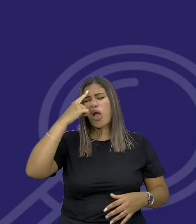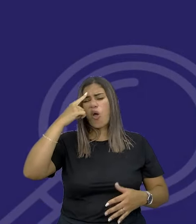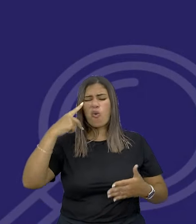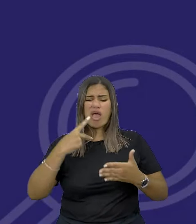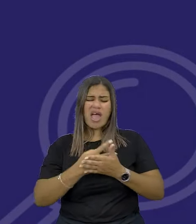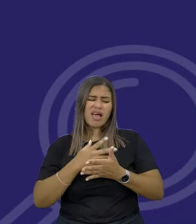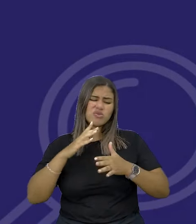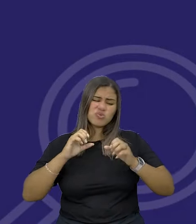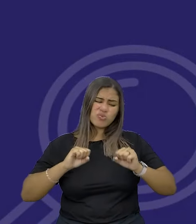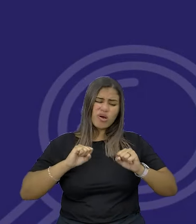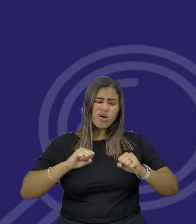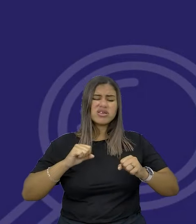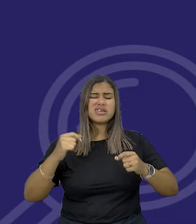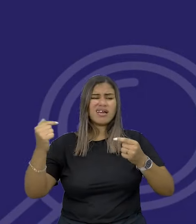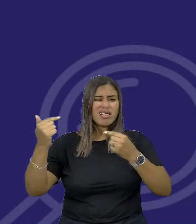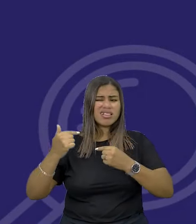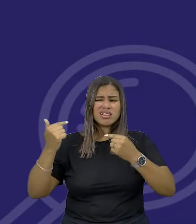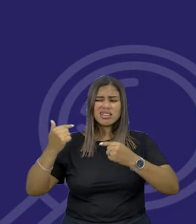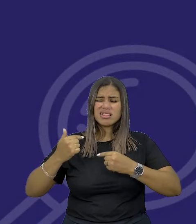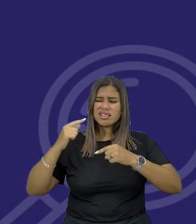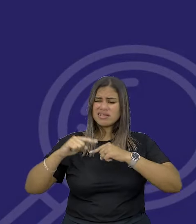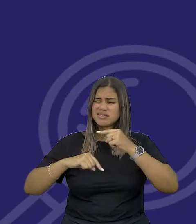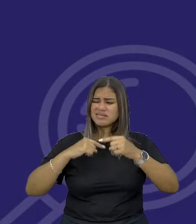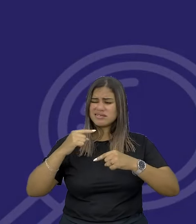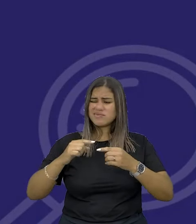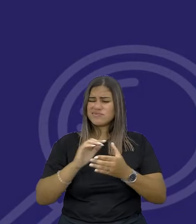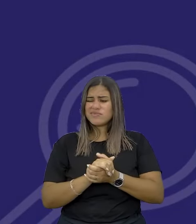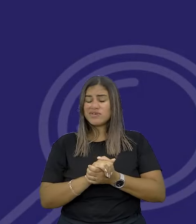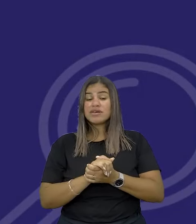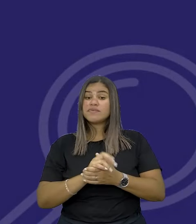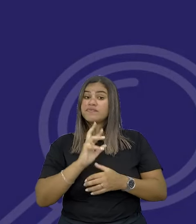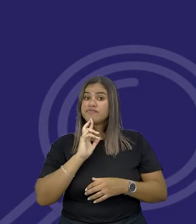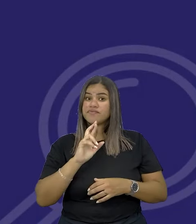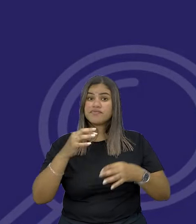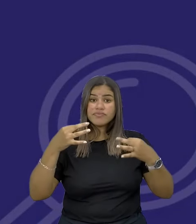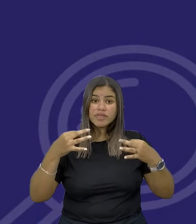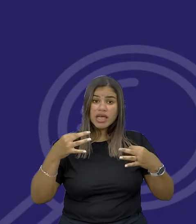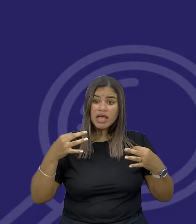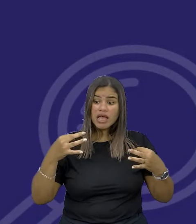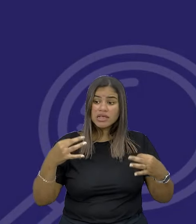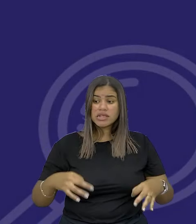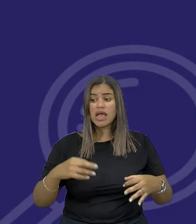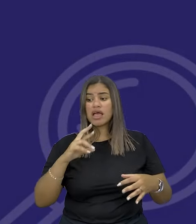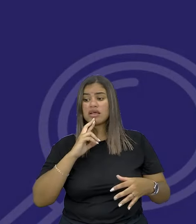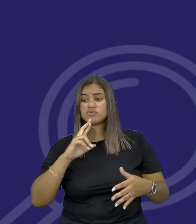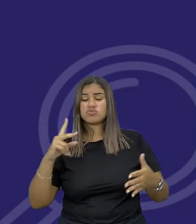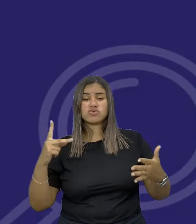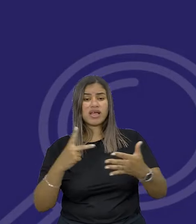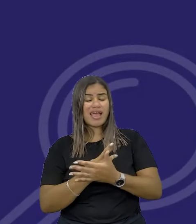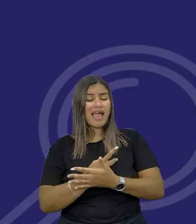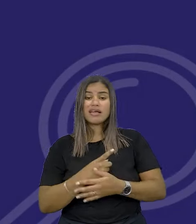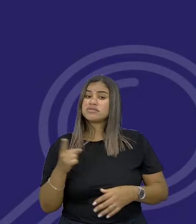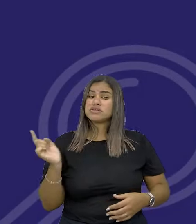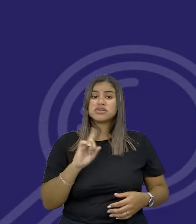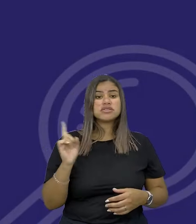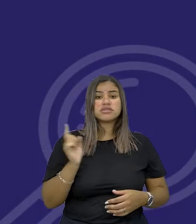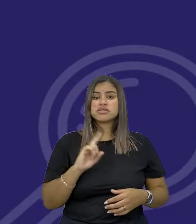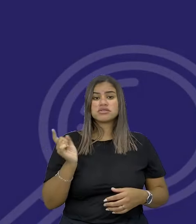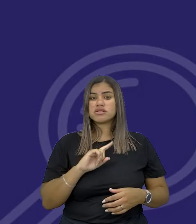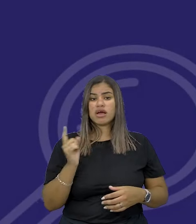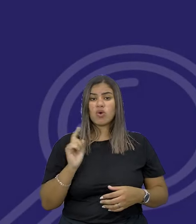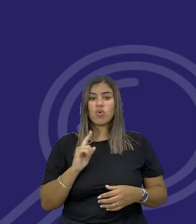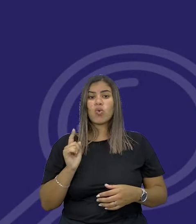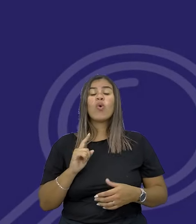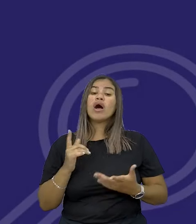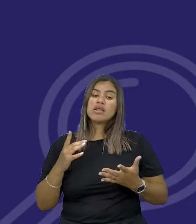tenho que trabalhar com esse aluno que não existe resposta errada. O que existe talvez são caminhos errados que eu peguei e não